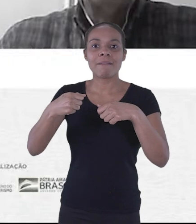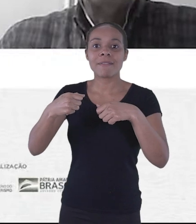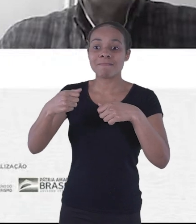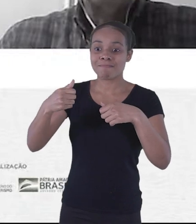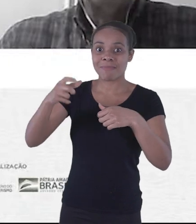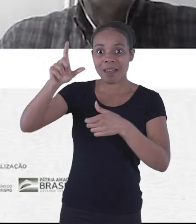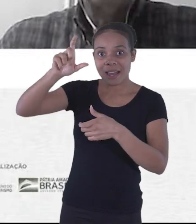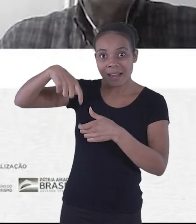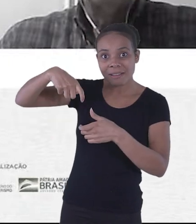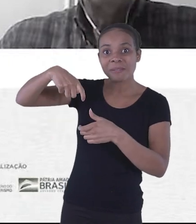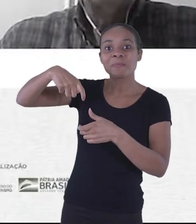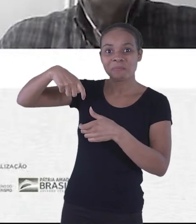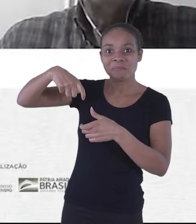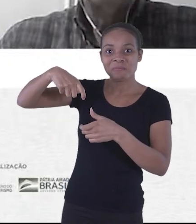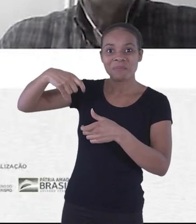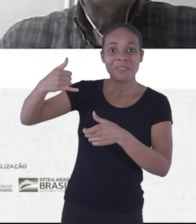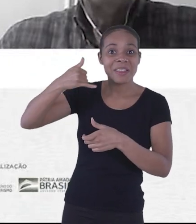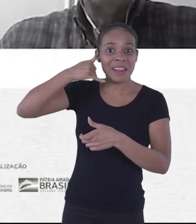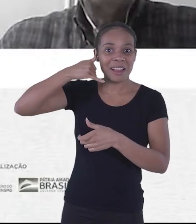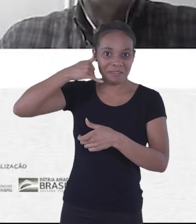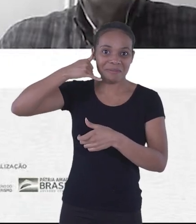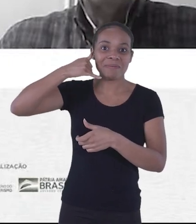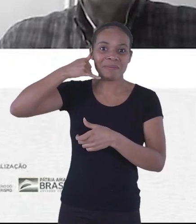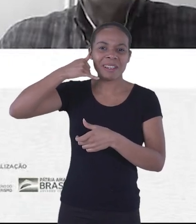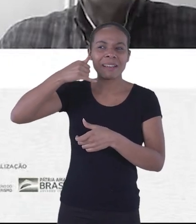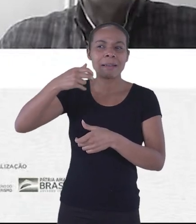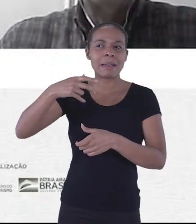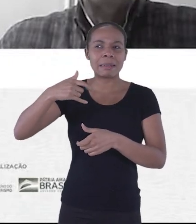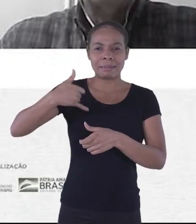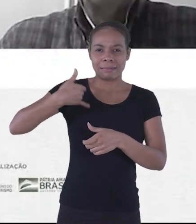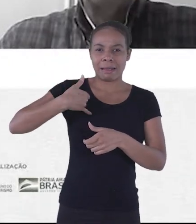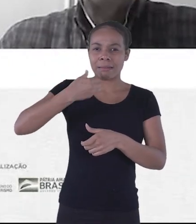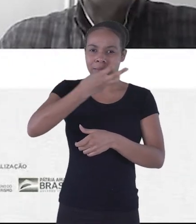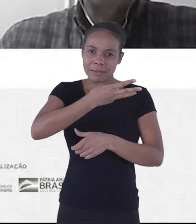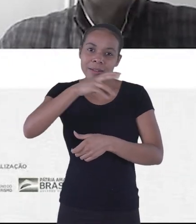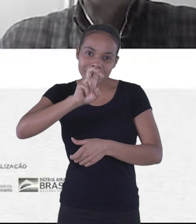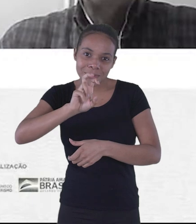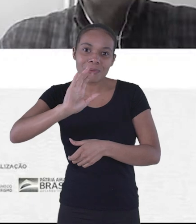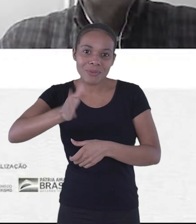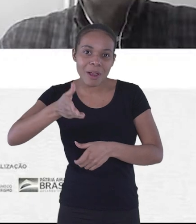quando começou há 35 anos atrás, digamos que não era um sucesso